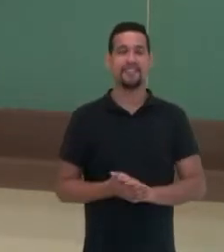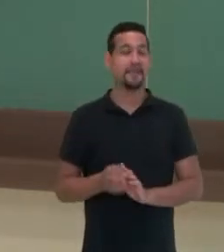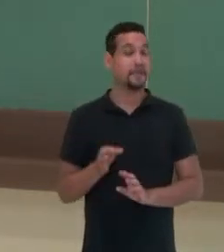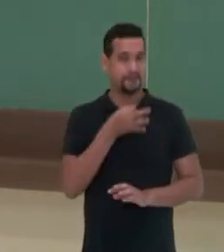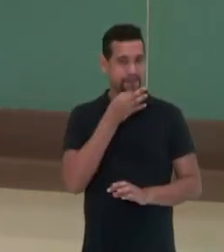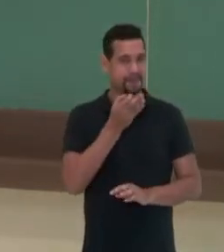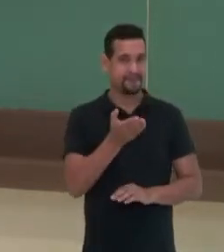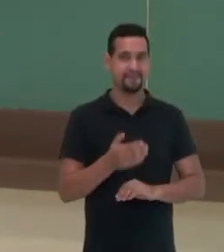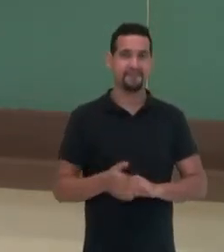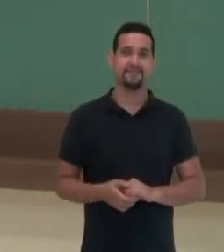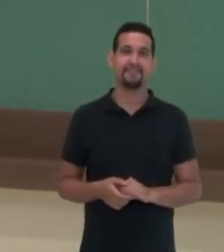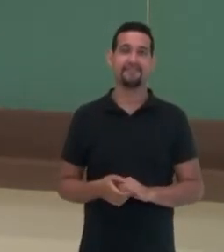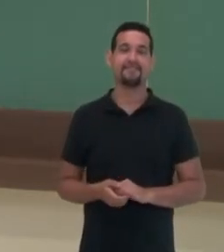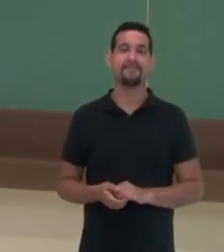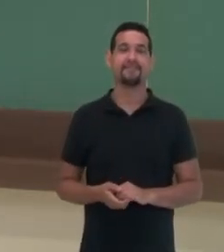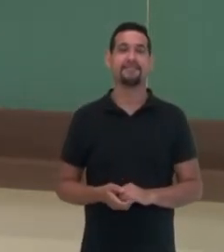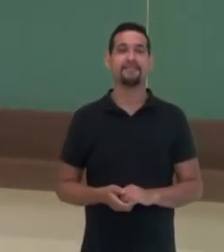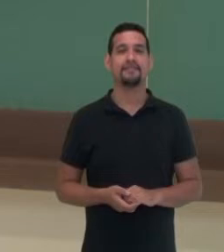a dica.